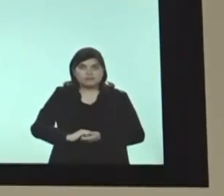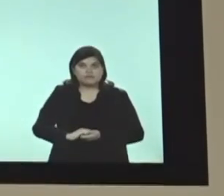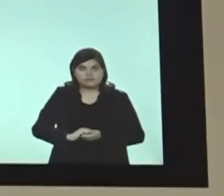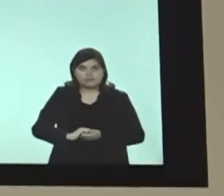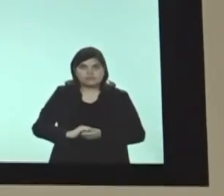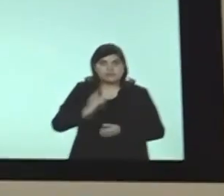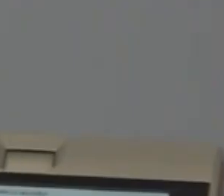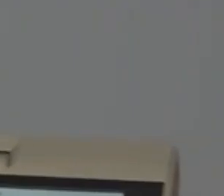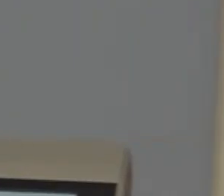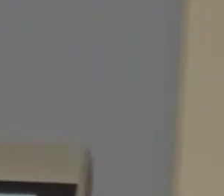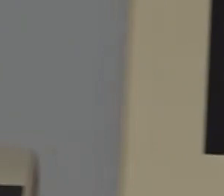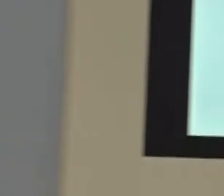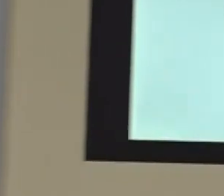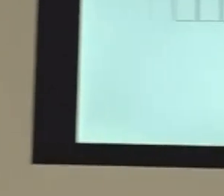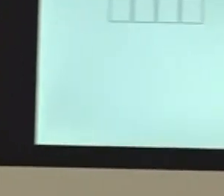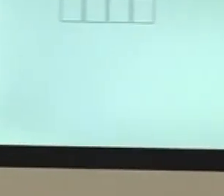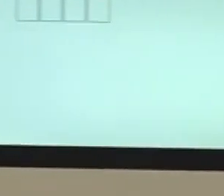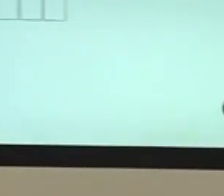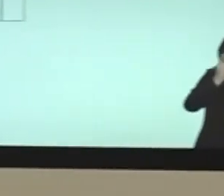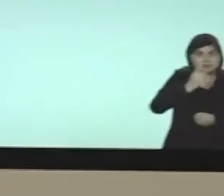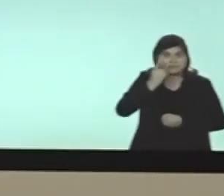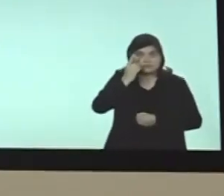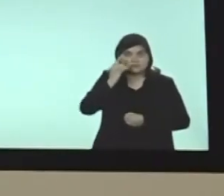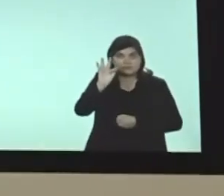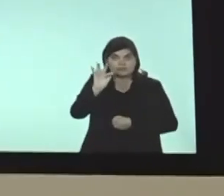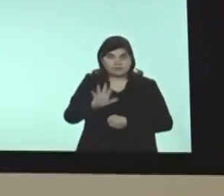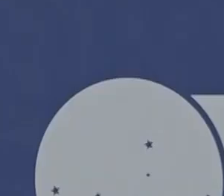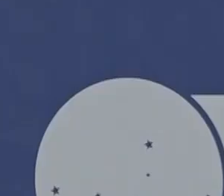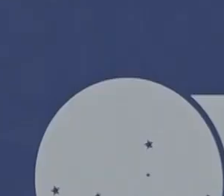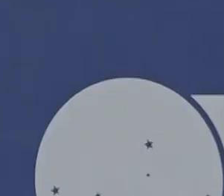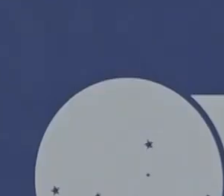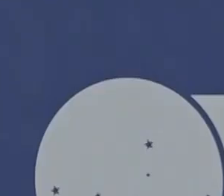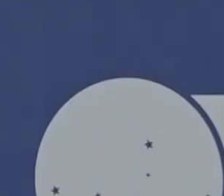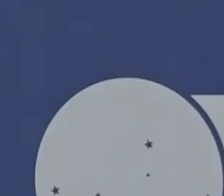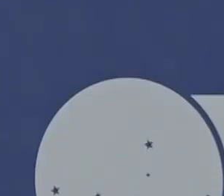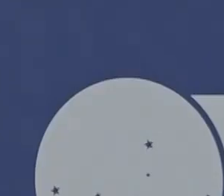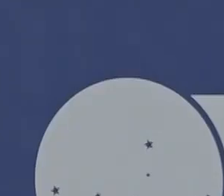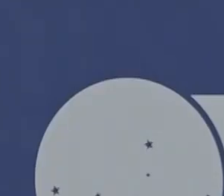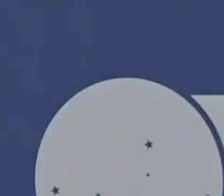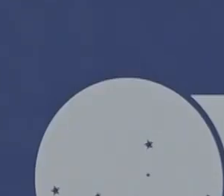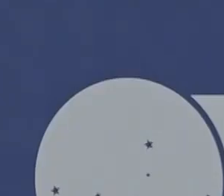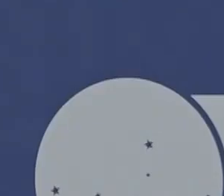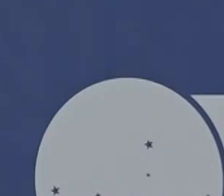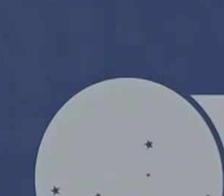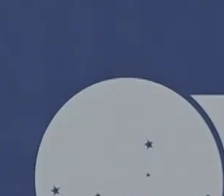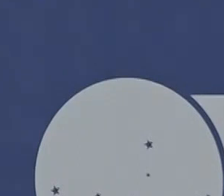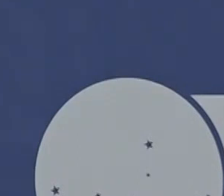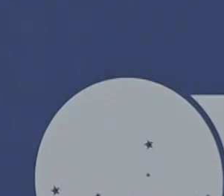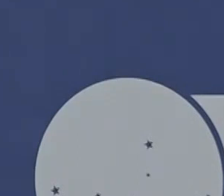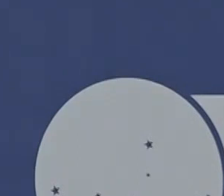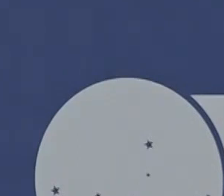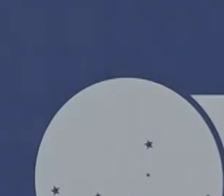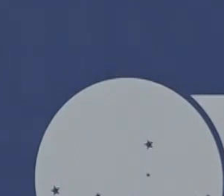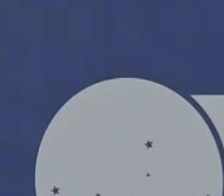dever Cívico que o primeiro turno afirmação nesta sexta-feira do porta-voz do departamento de estado Neto Price os